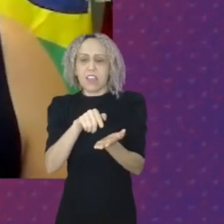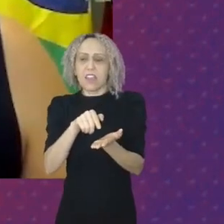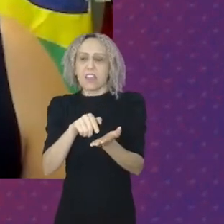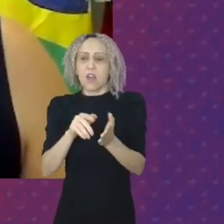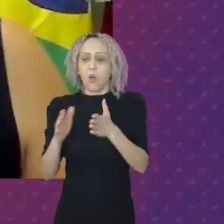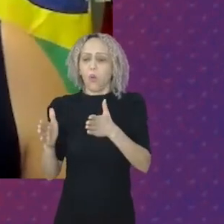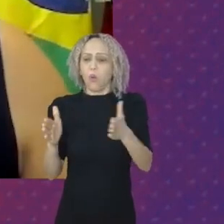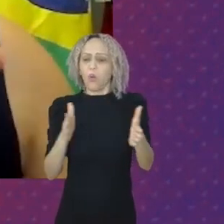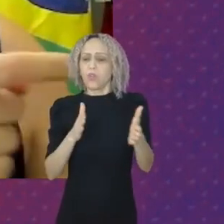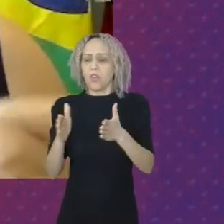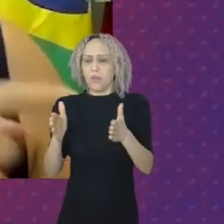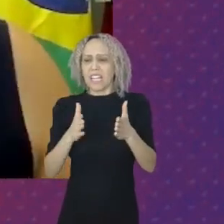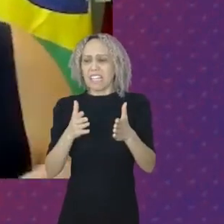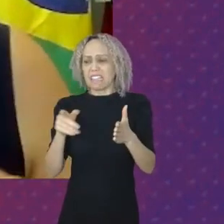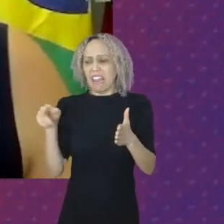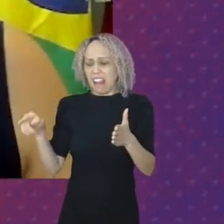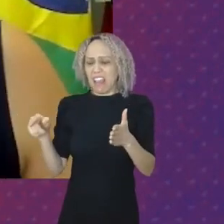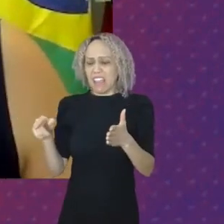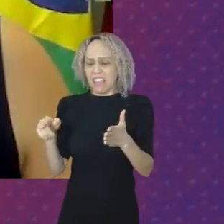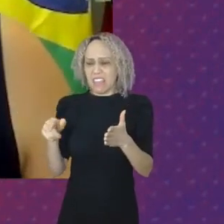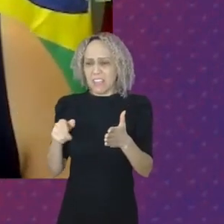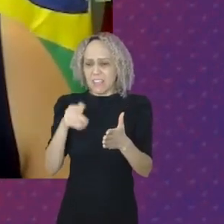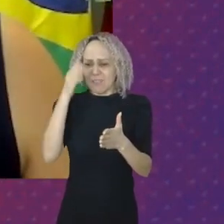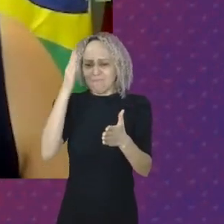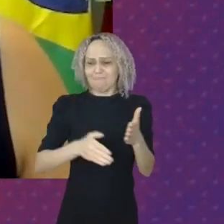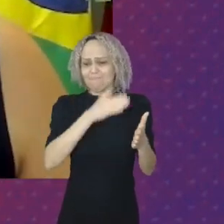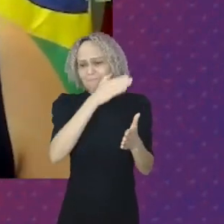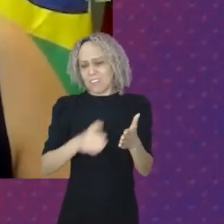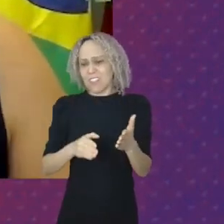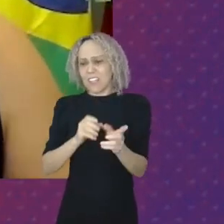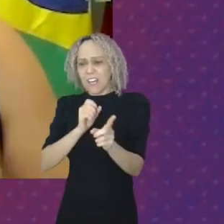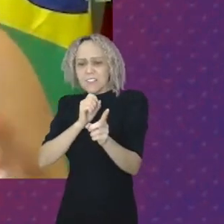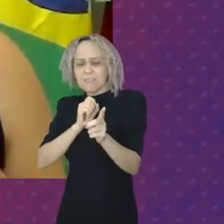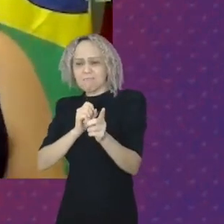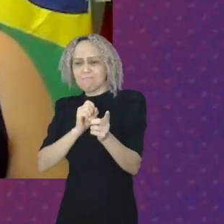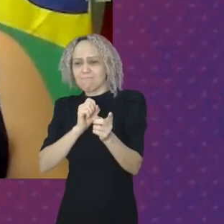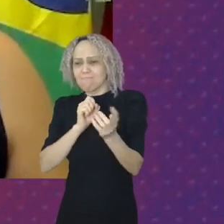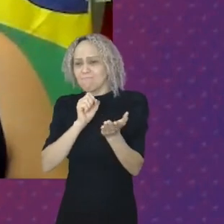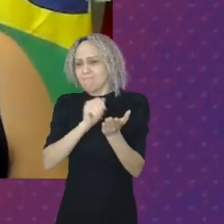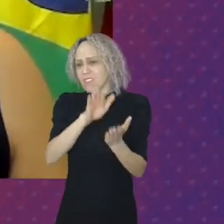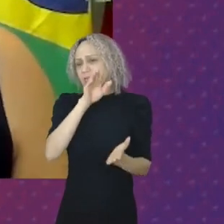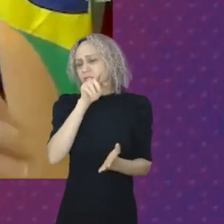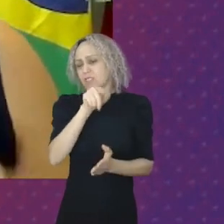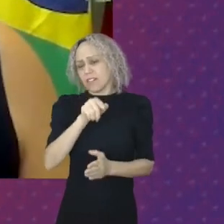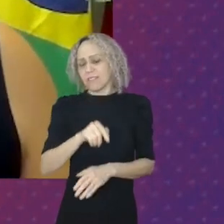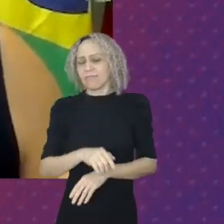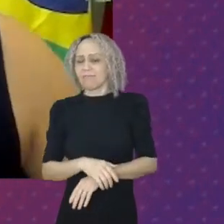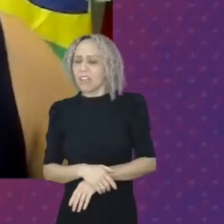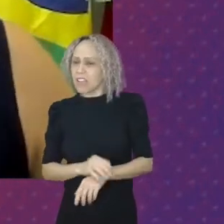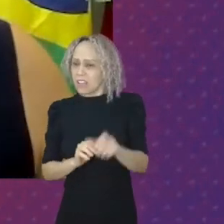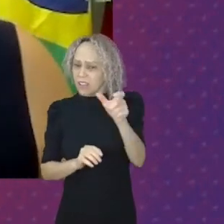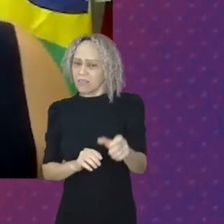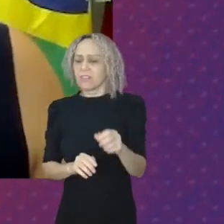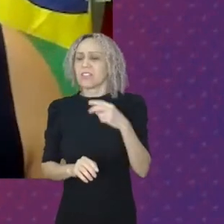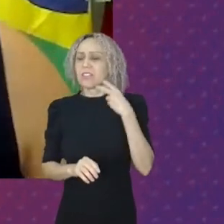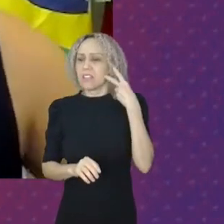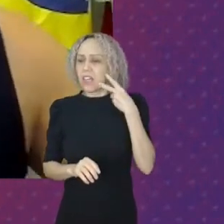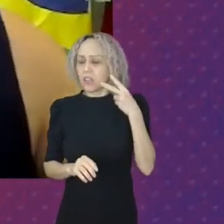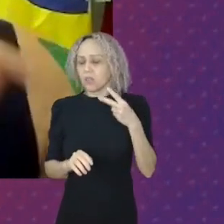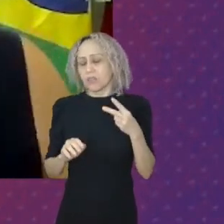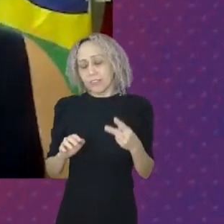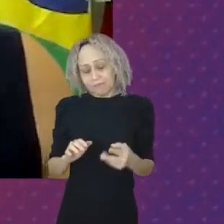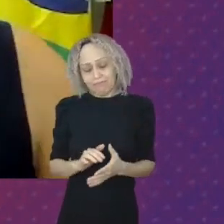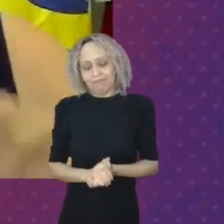mandato cassado agora no início de fevereiro. E várias vereadoras, mulheres e da